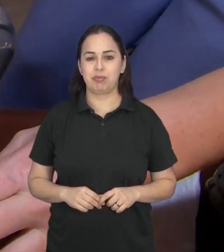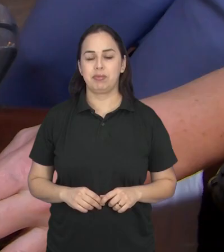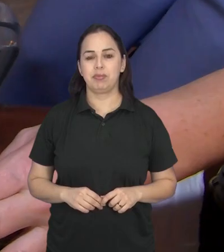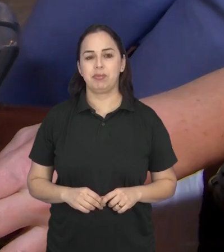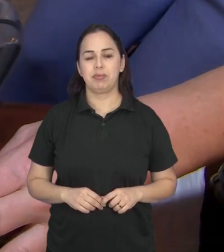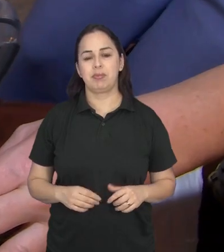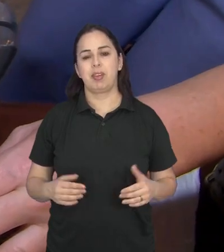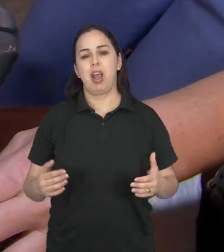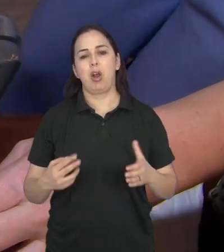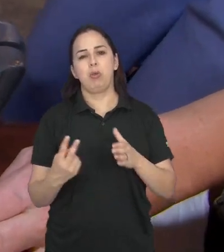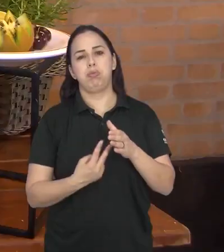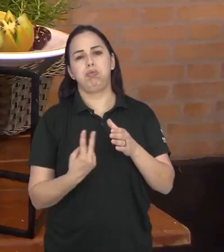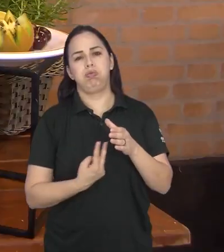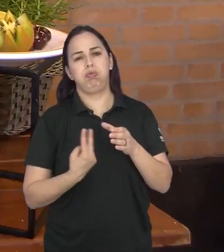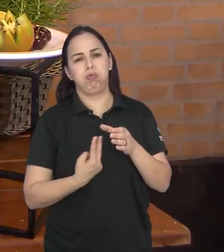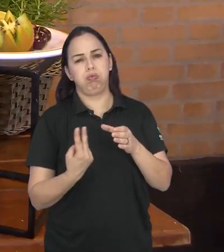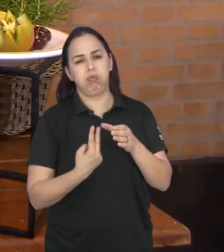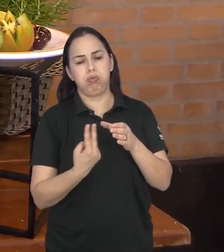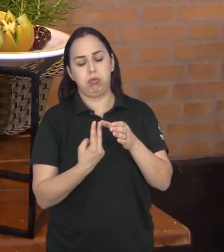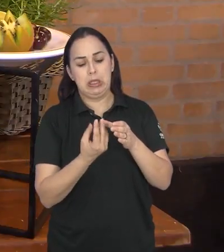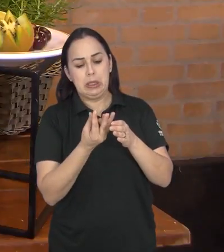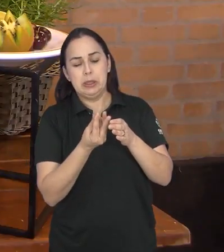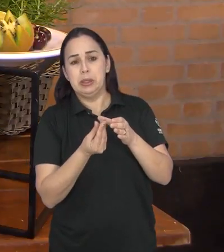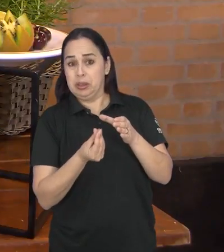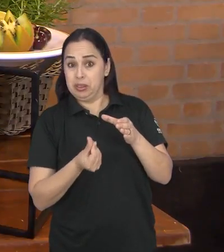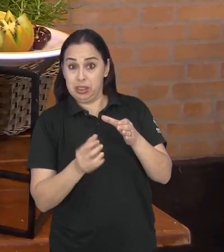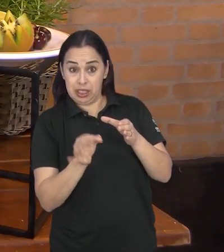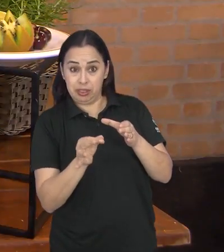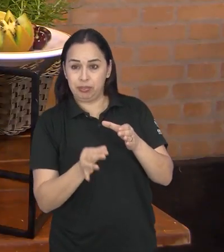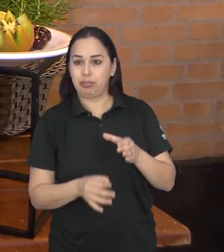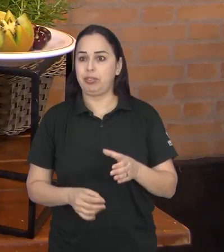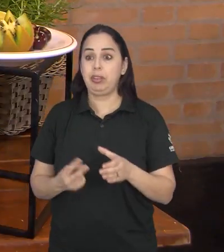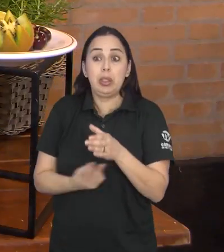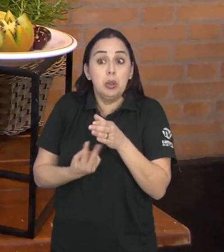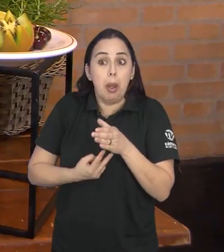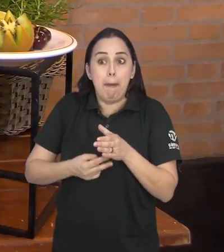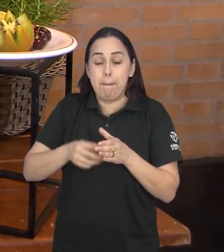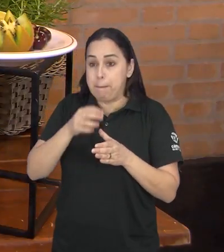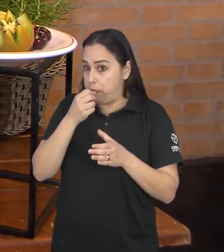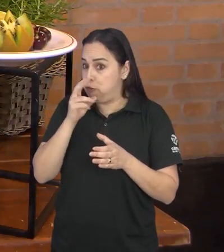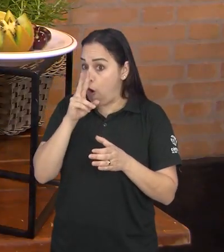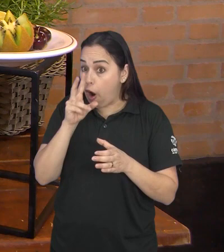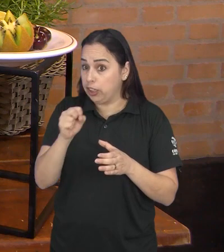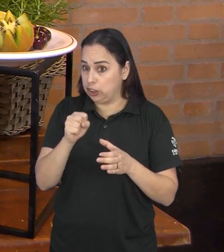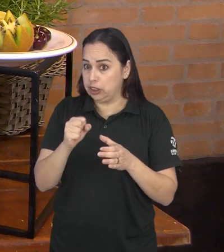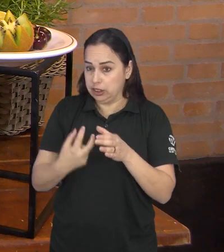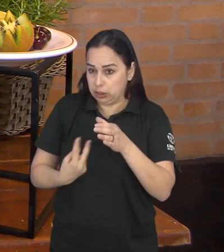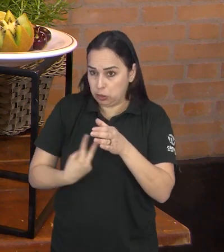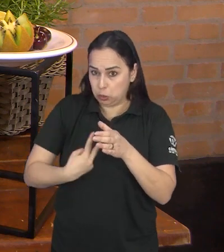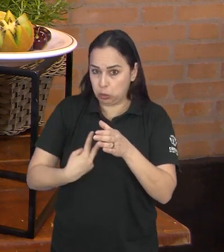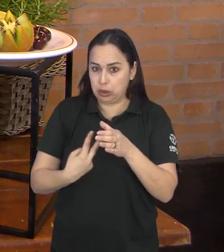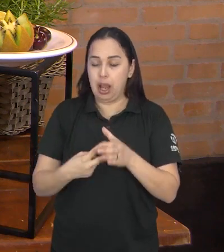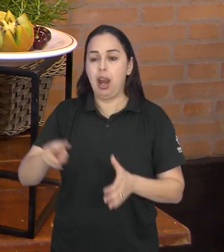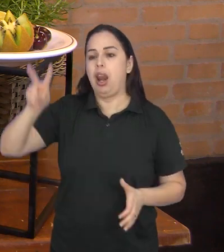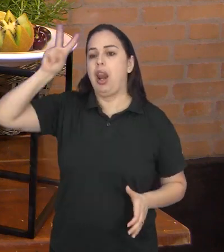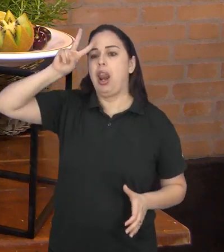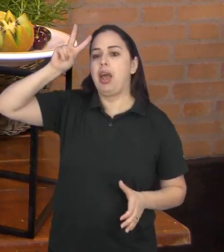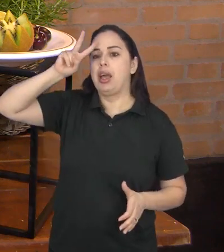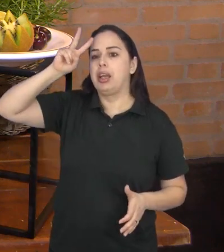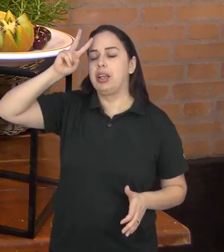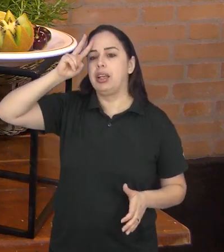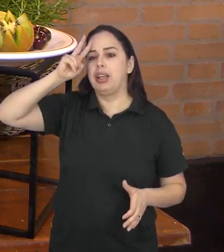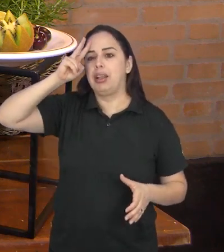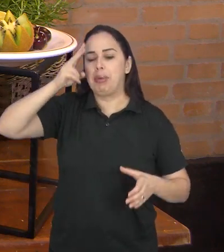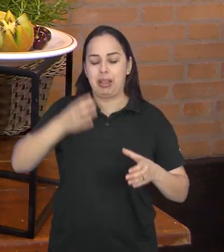Tá, então a gente bate aqui até dissolver todos os alimentos. Isso, bateu bem. Aí, lembrando que não